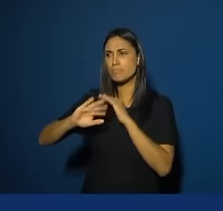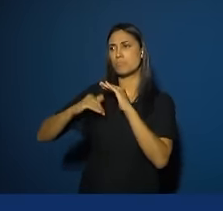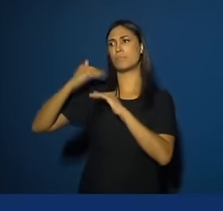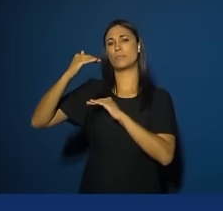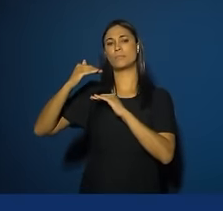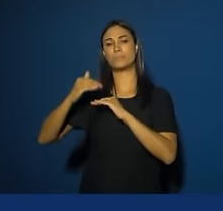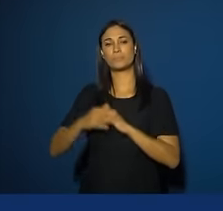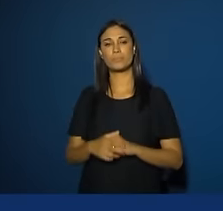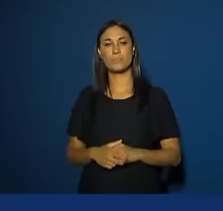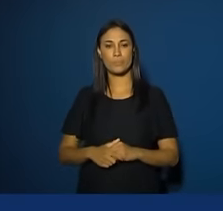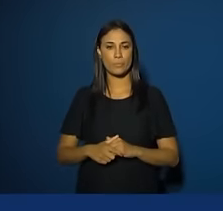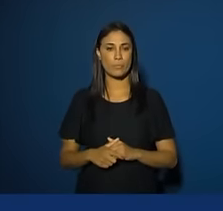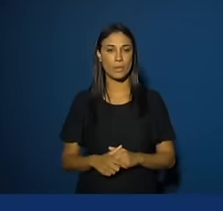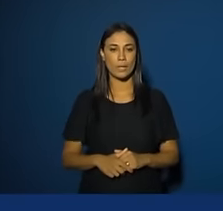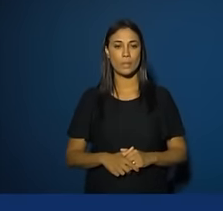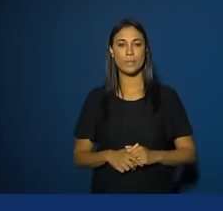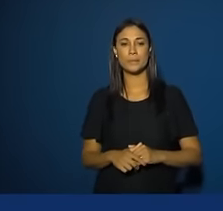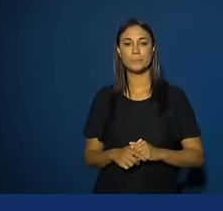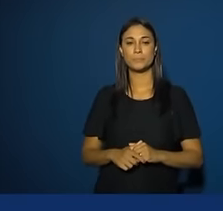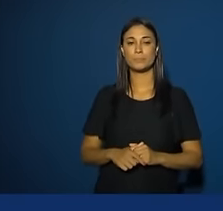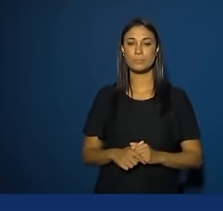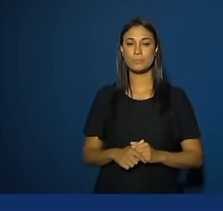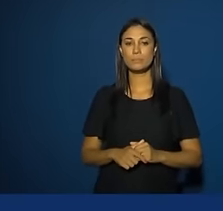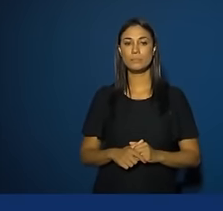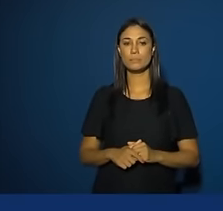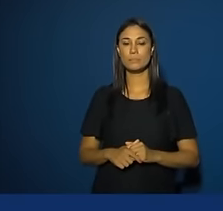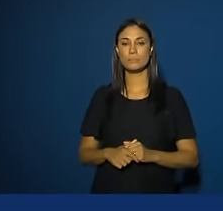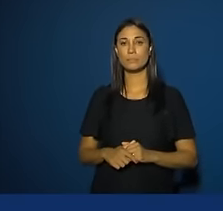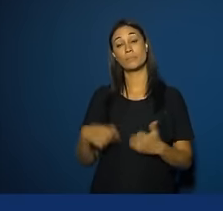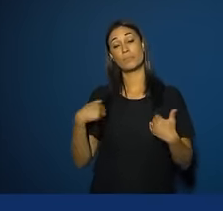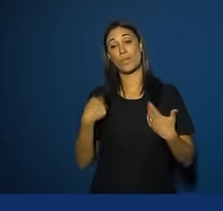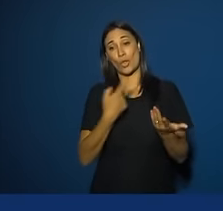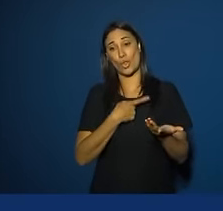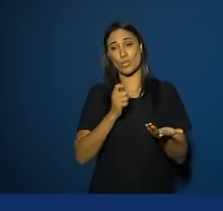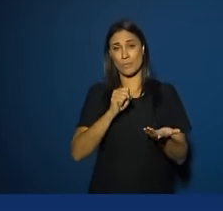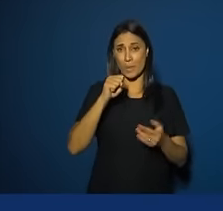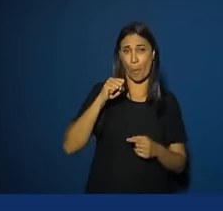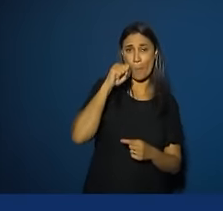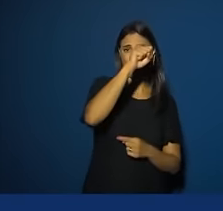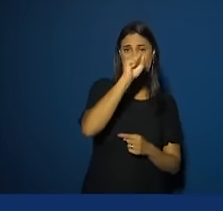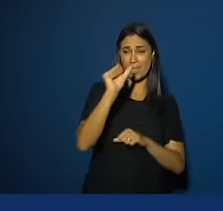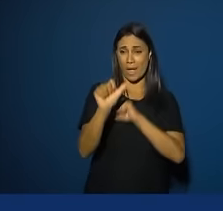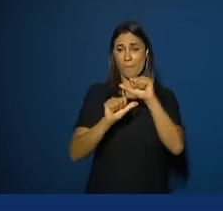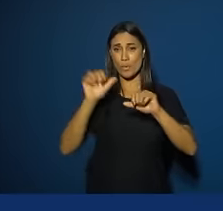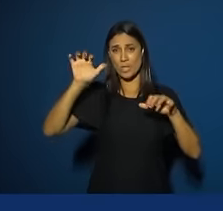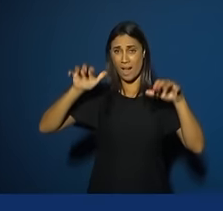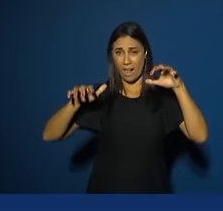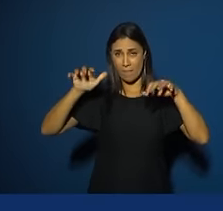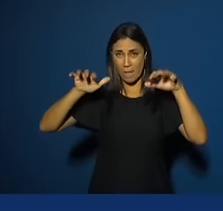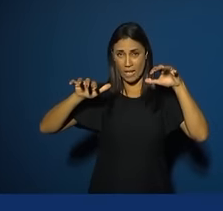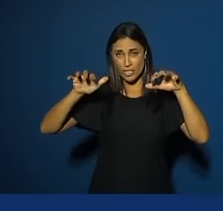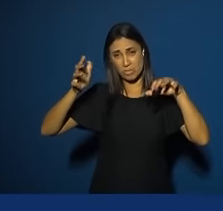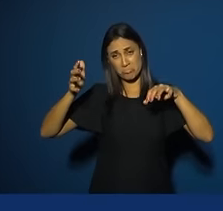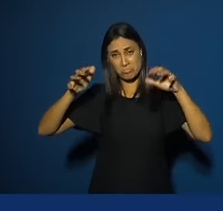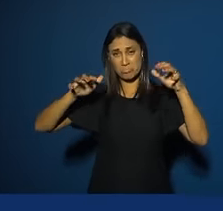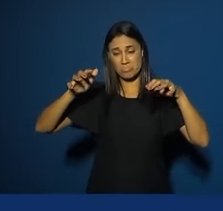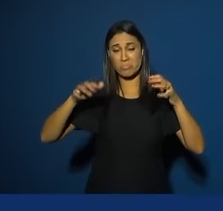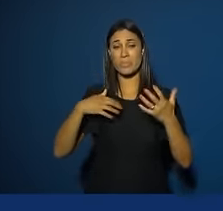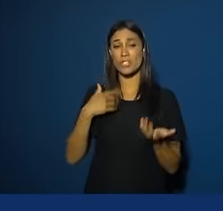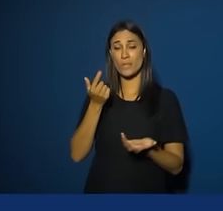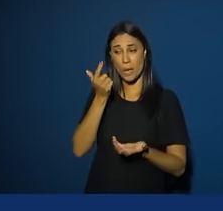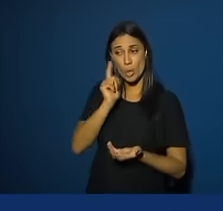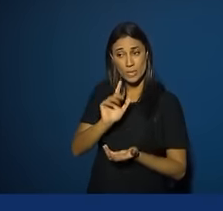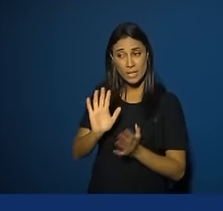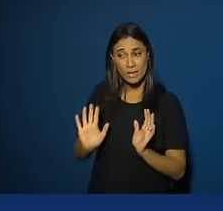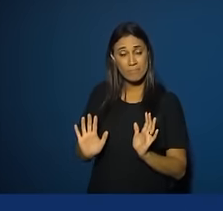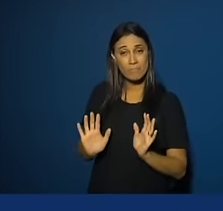gente quer ser herói na opep nós queremos entrar na opep ao mesmo tempo somos heróis da mudança no combate à mudança climática a gente vai conseguir essa quadratura do